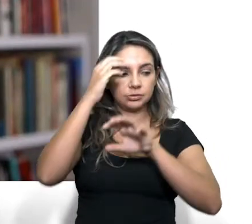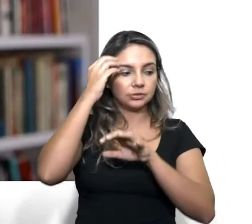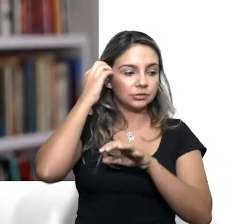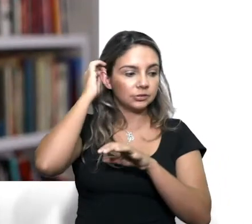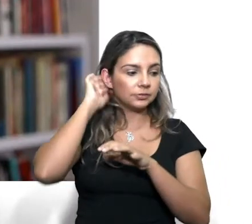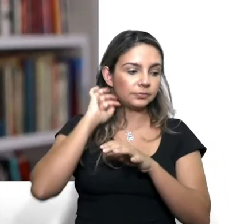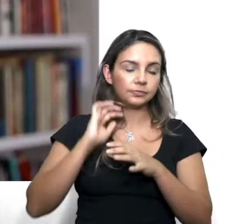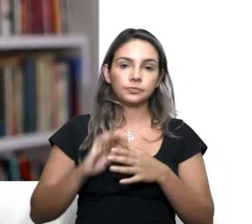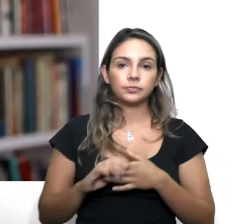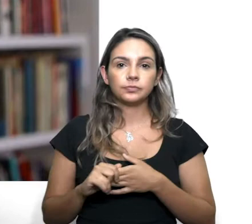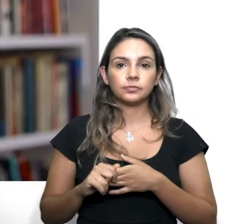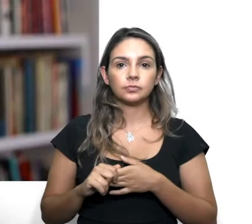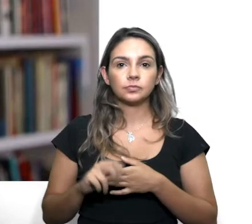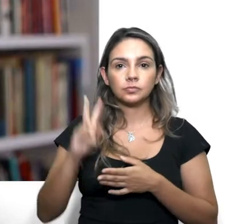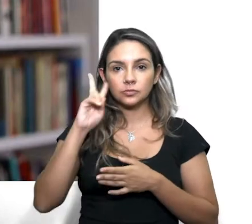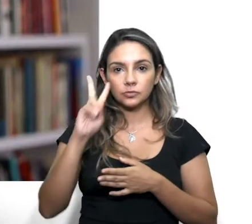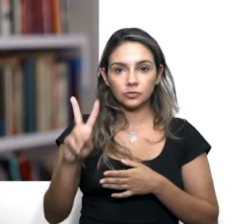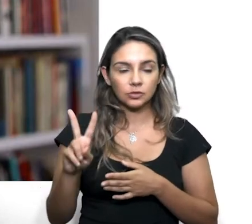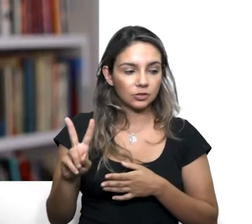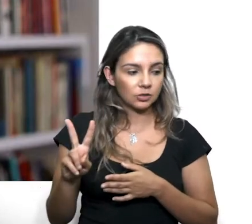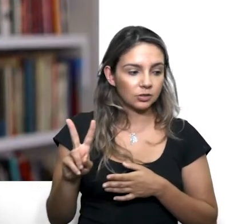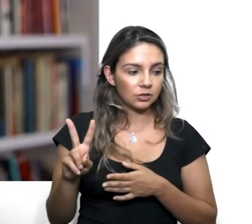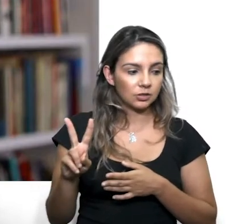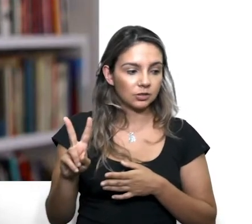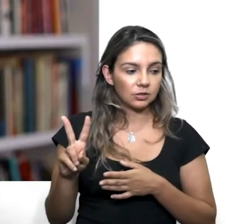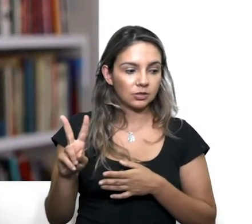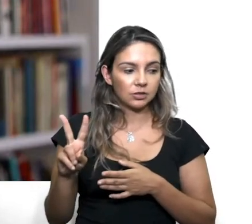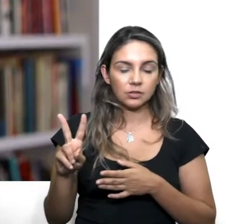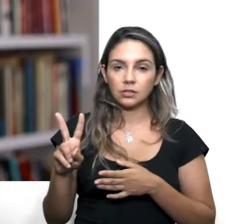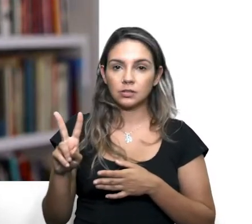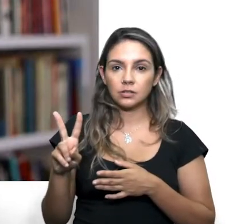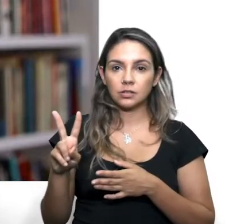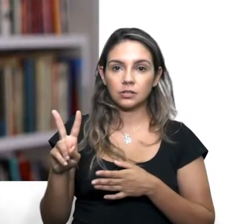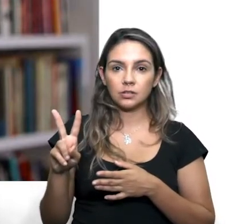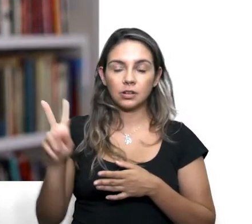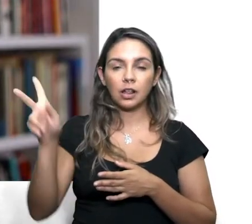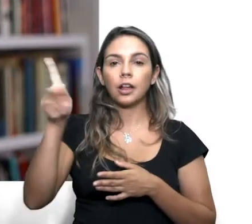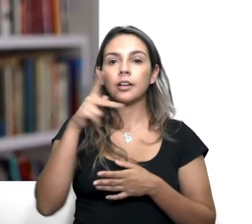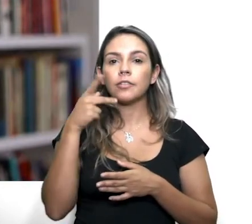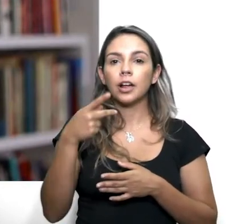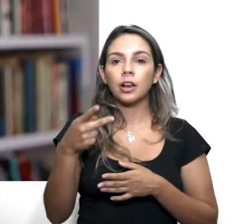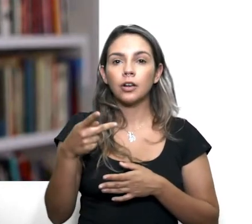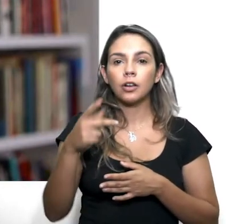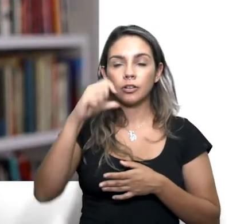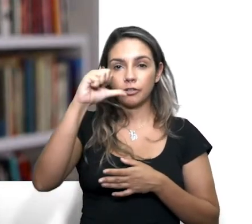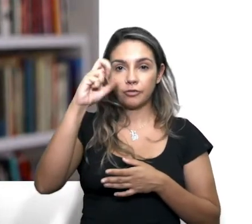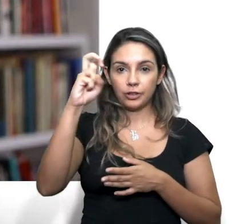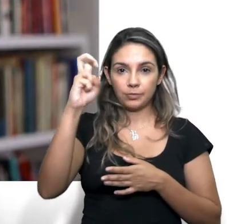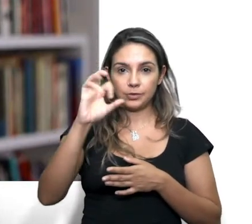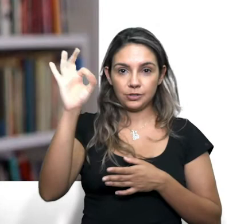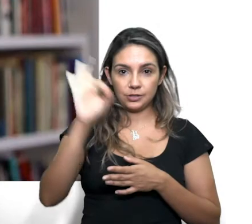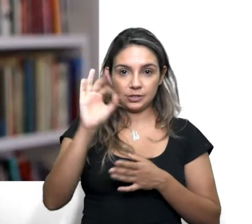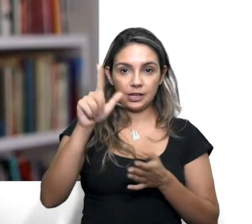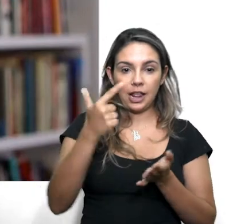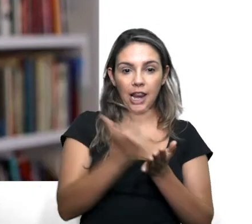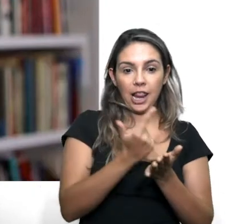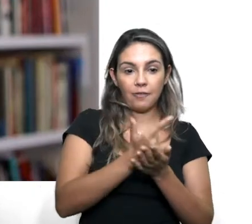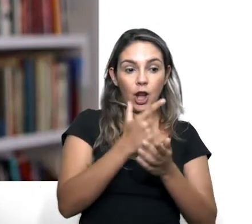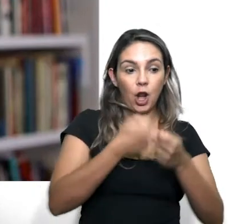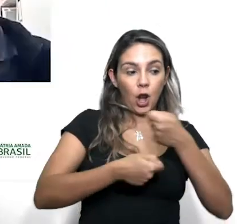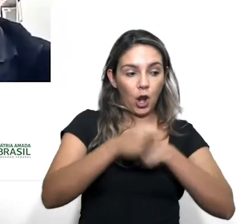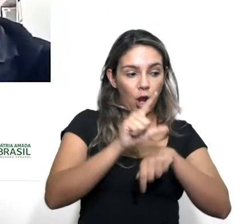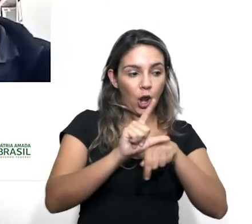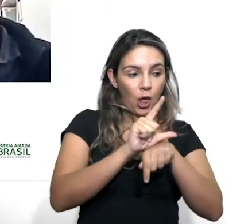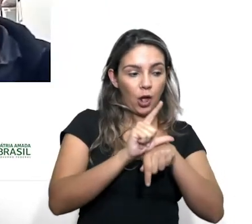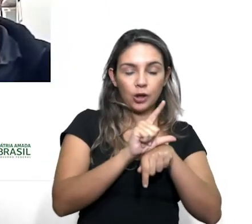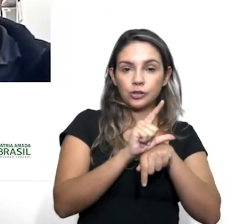que troveja aqui. A percentagem que eu estava a falar de 90% ou 95%, se calhar é nas livrarias.